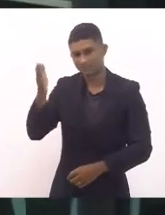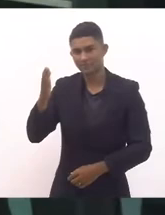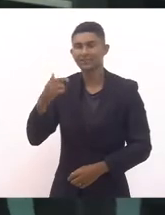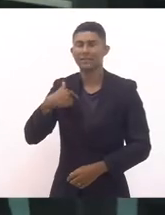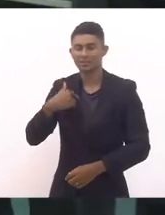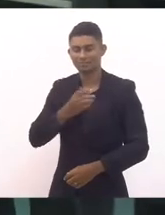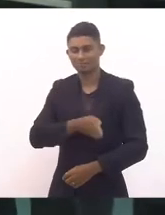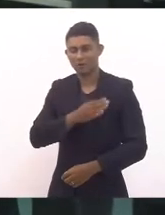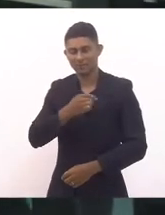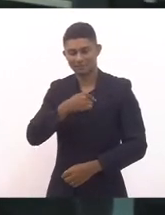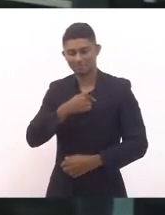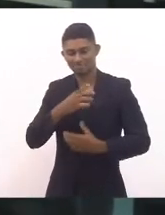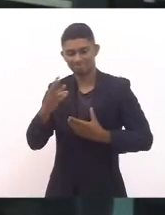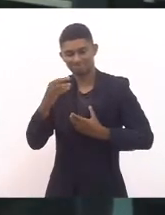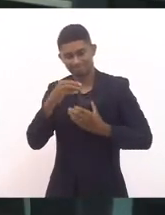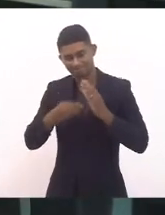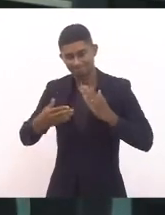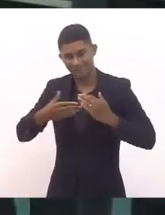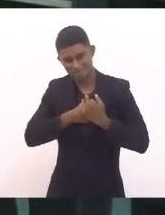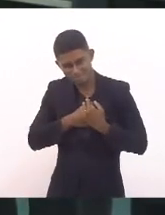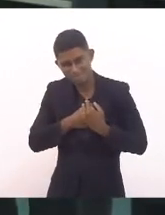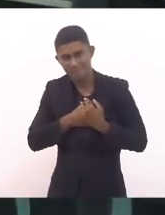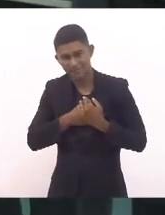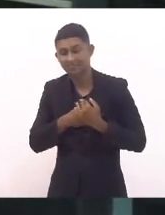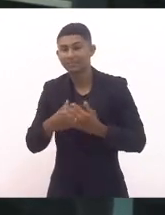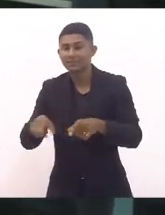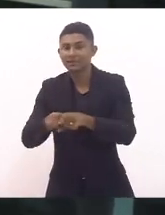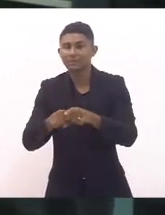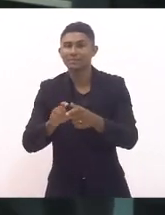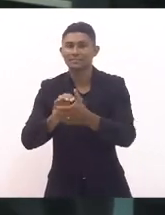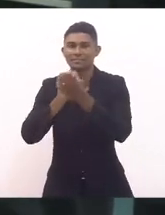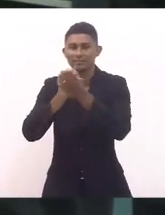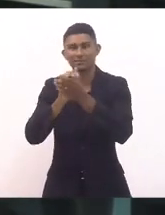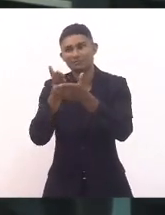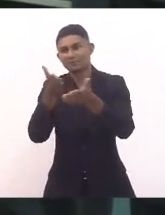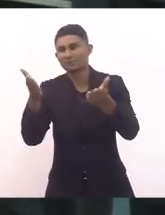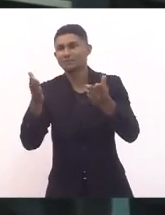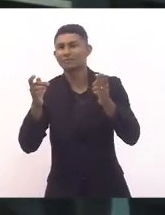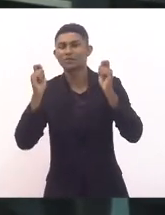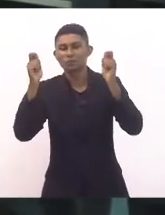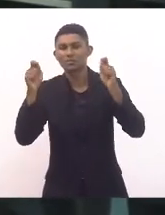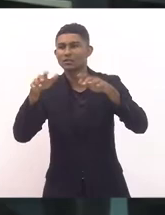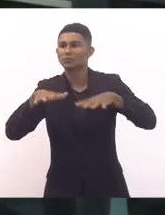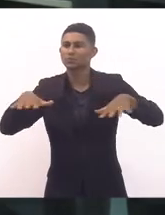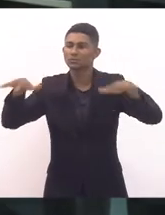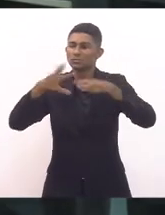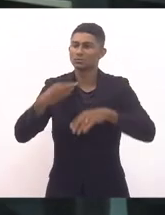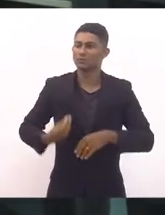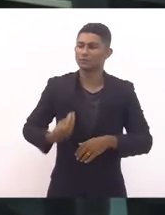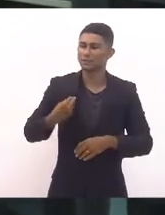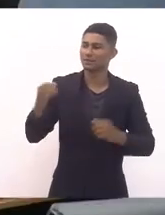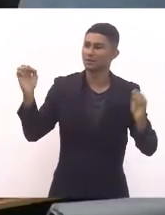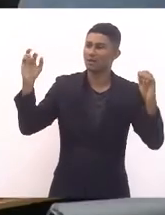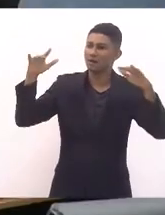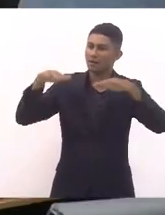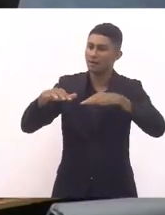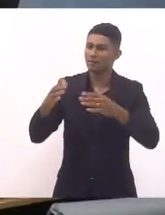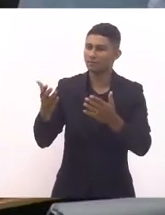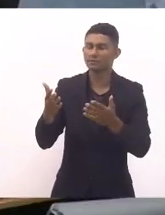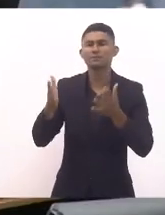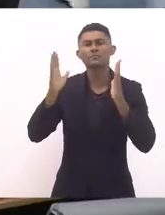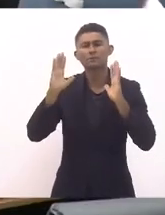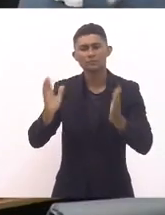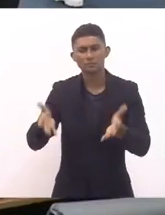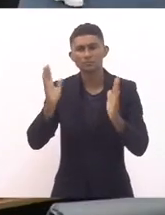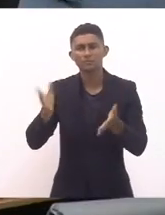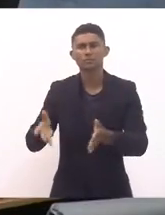do coração, em nome do Vasco, cumprimentar todas as torcidas organizadas aqui presentes. Nós já tivemos